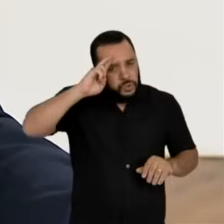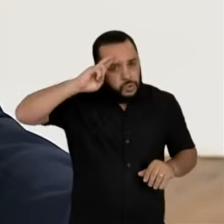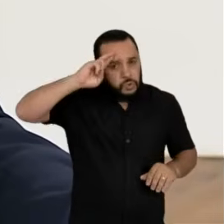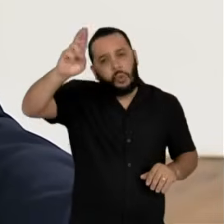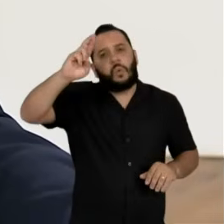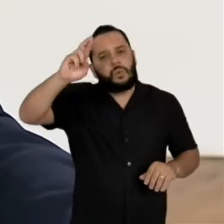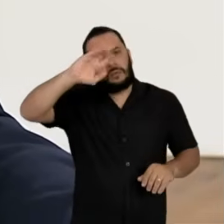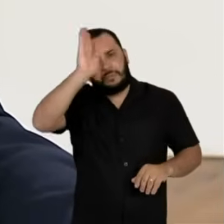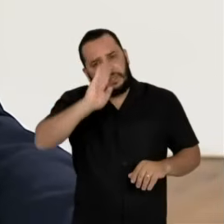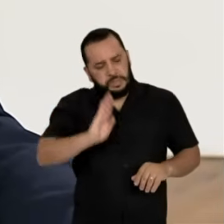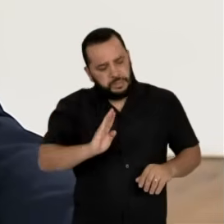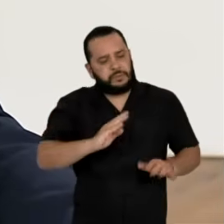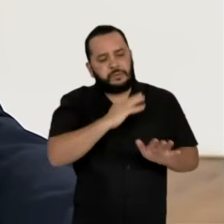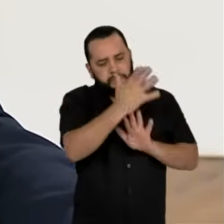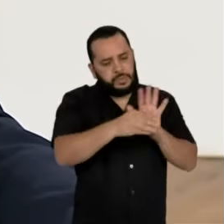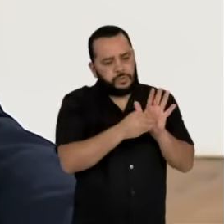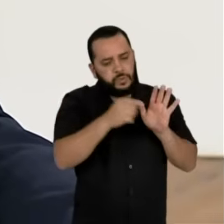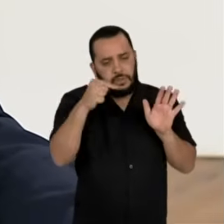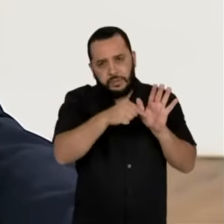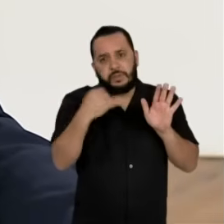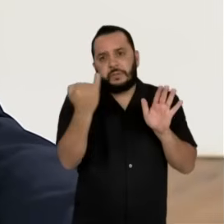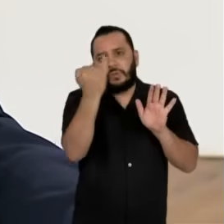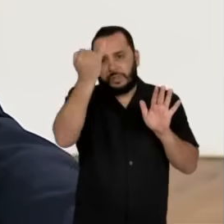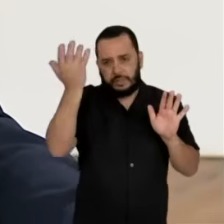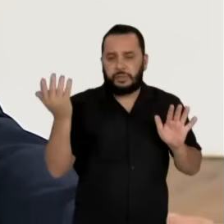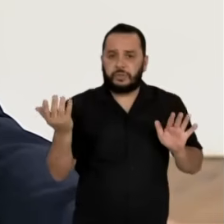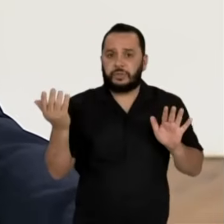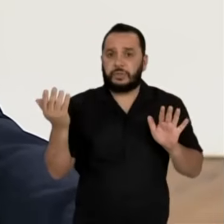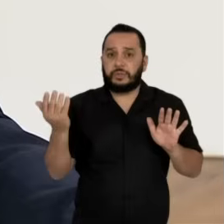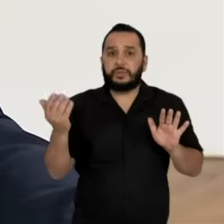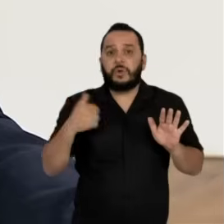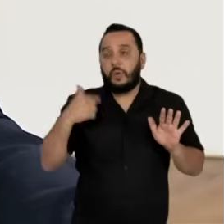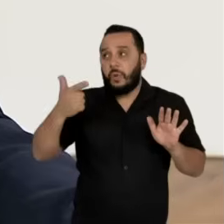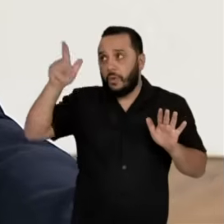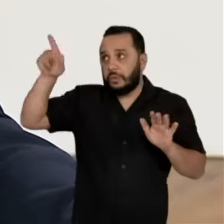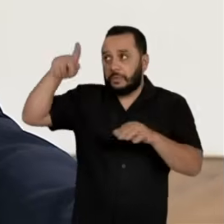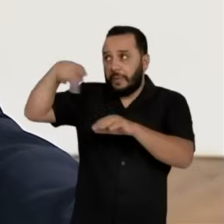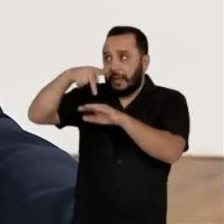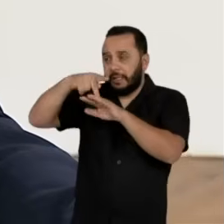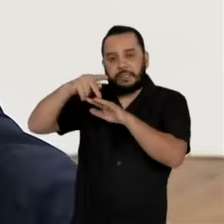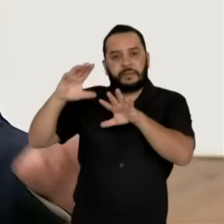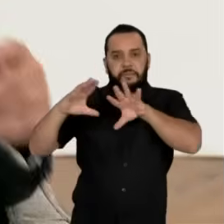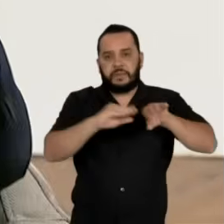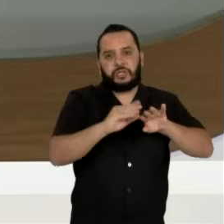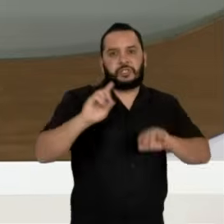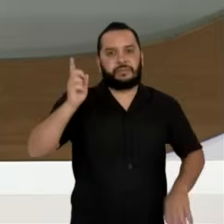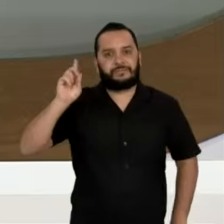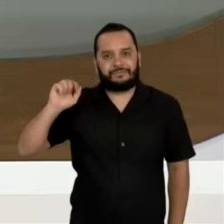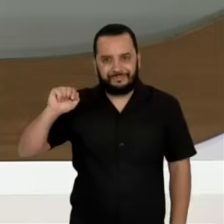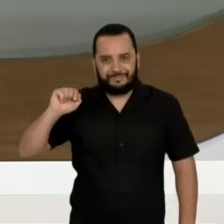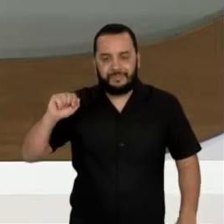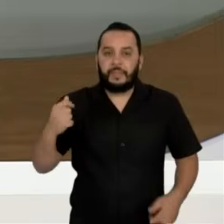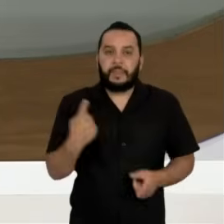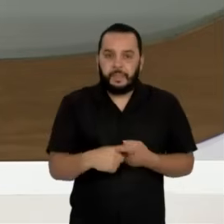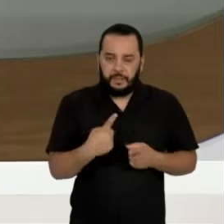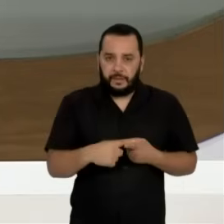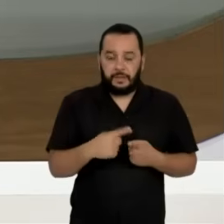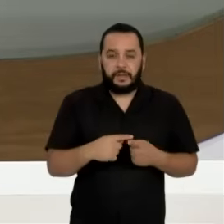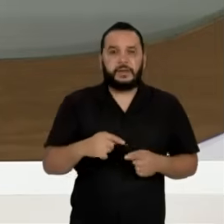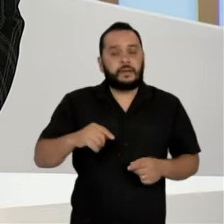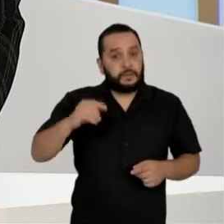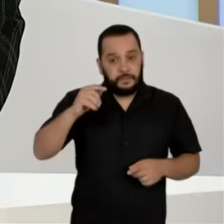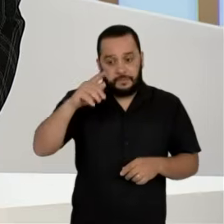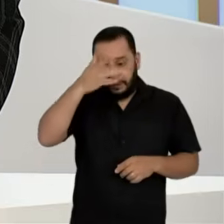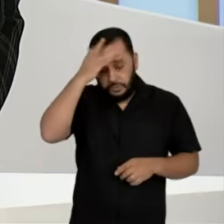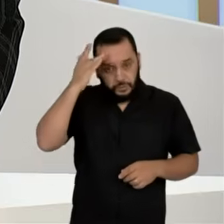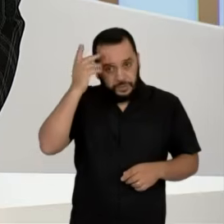nacional é importante. E acho que a Amazônia ela não tem que ser internacionalizada, tem que ser nacionalizada. Porque o brasileiro de São Paulo, o brasileiro